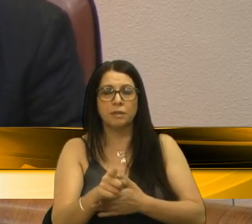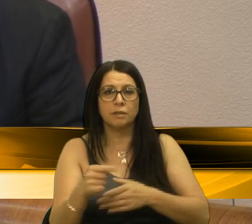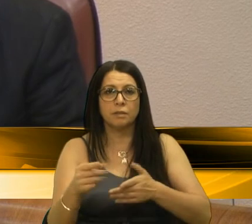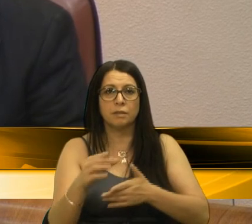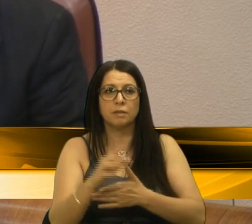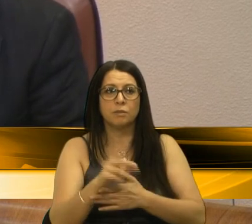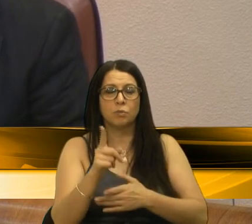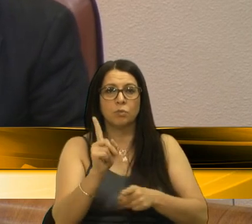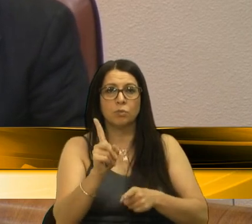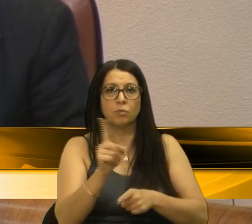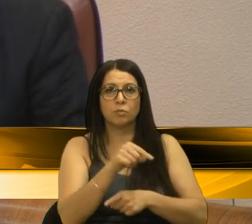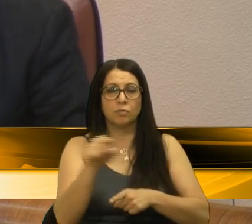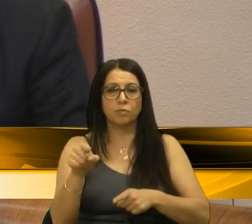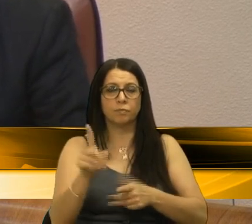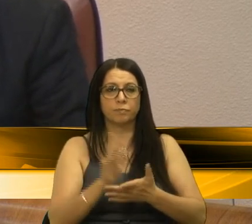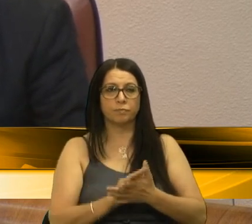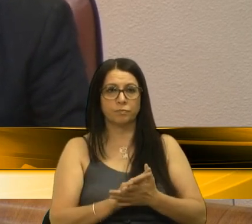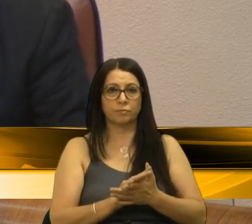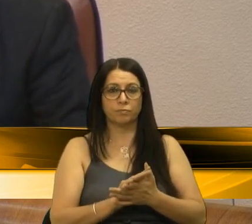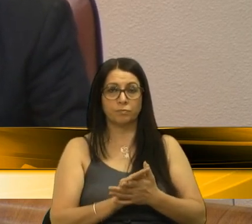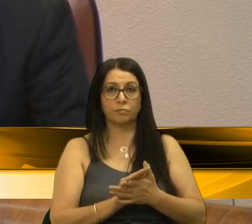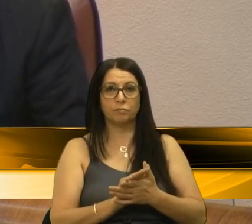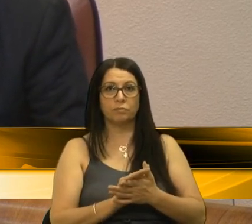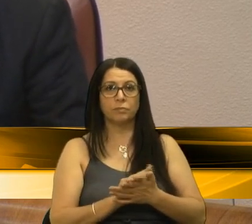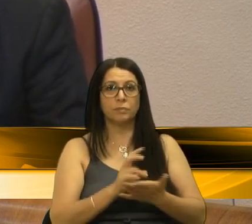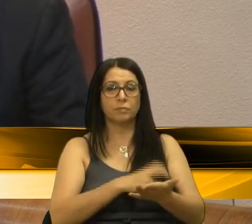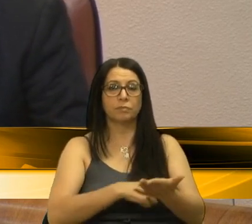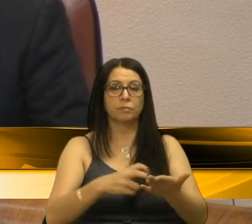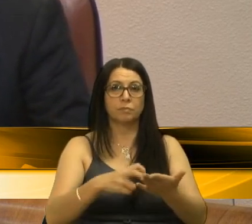1. Investindo-se a cassação